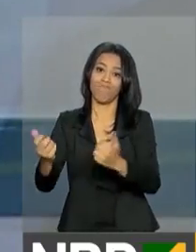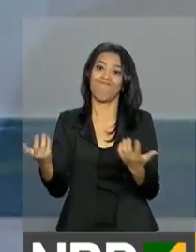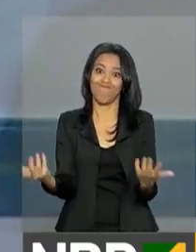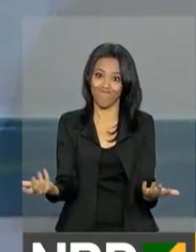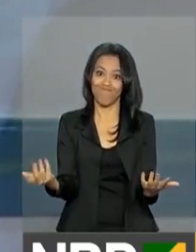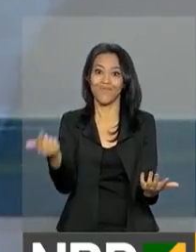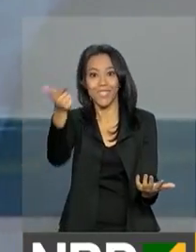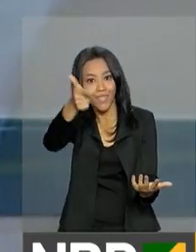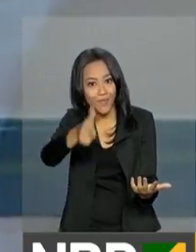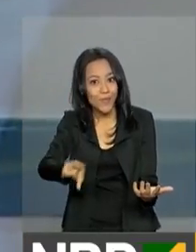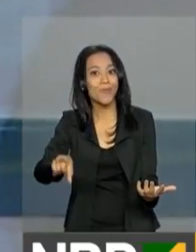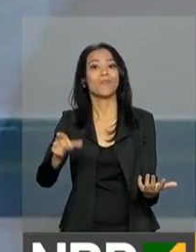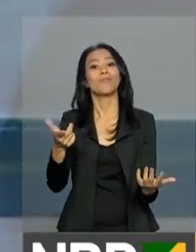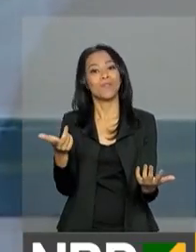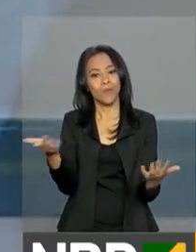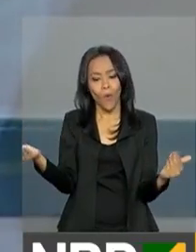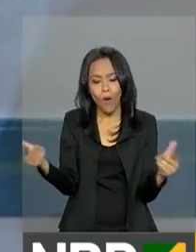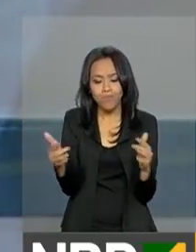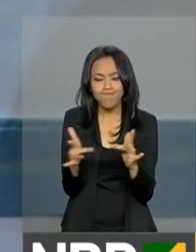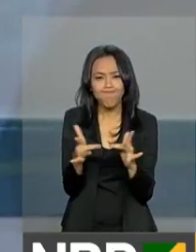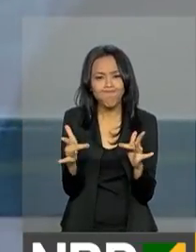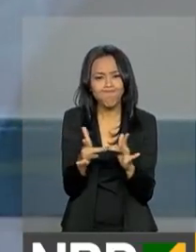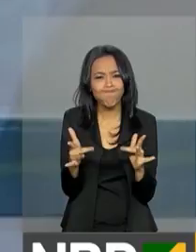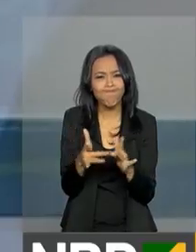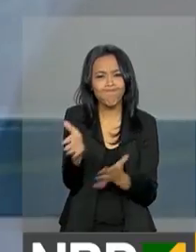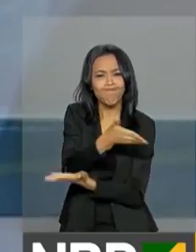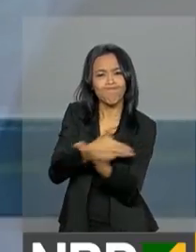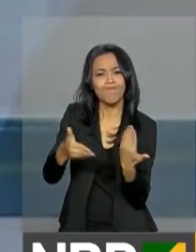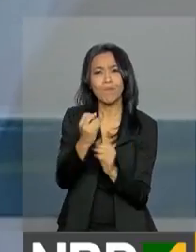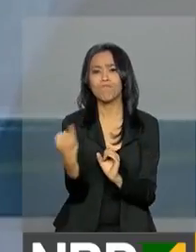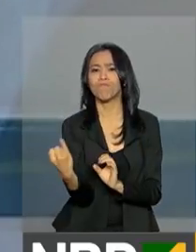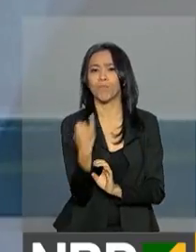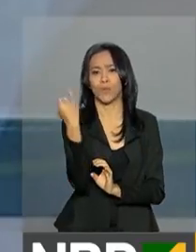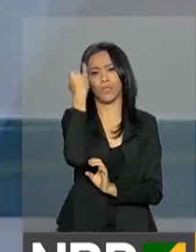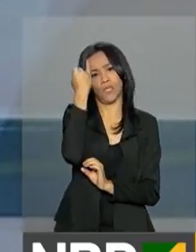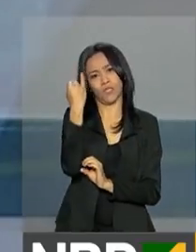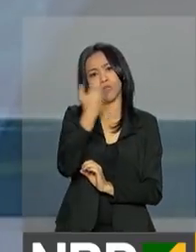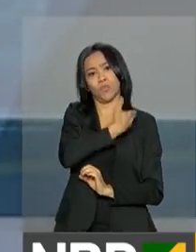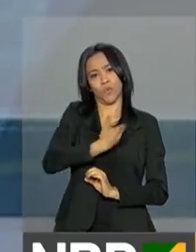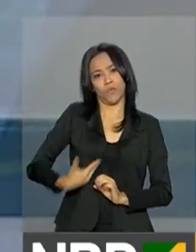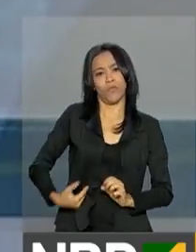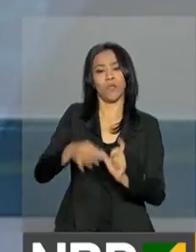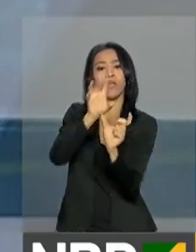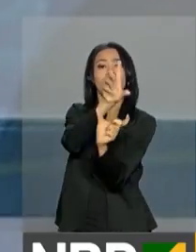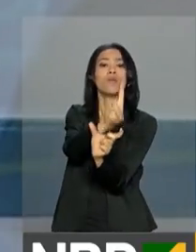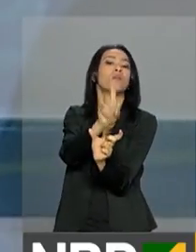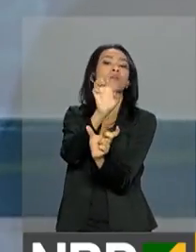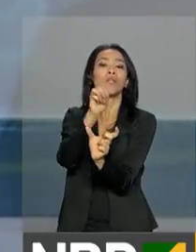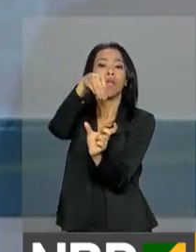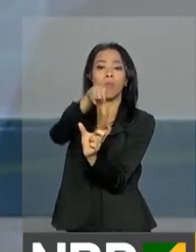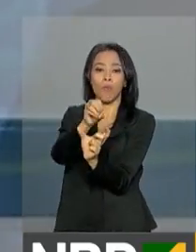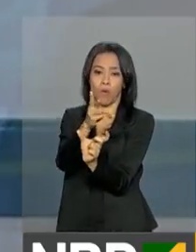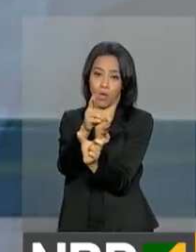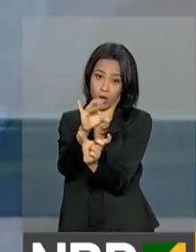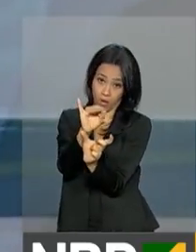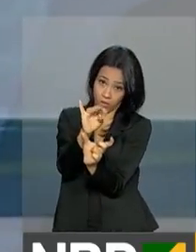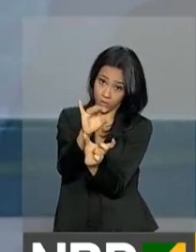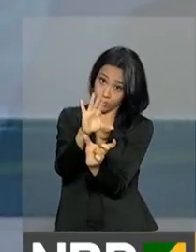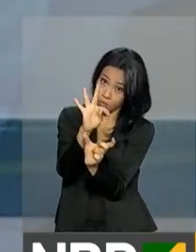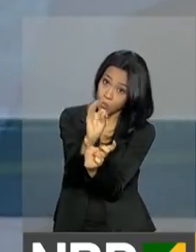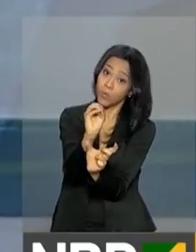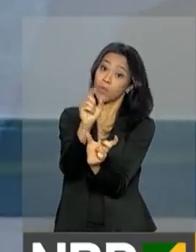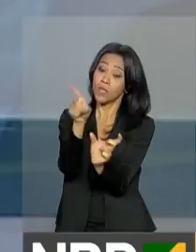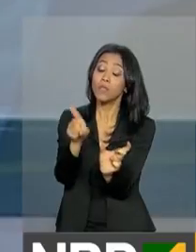outra irmã também da democracia e da imprensa livre, nós estamos num